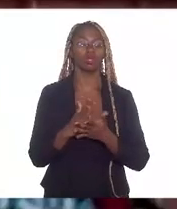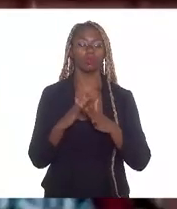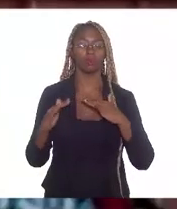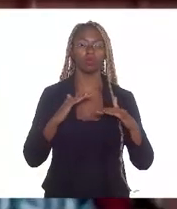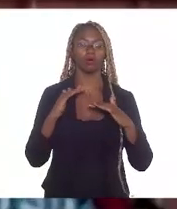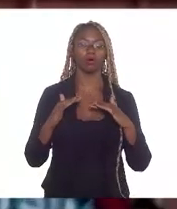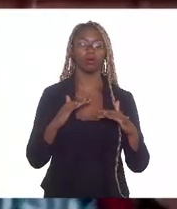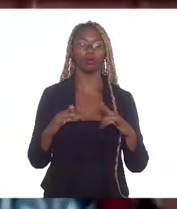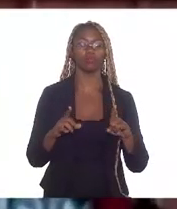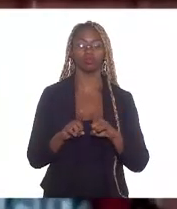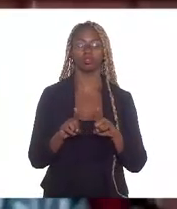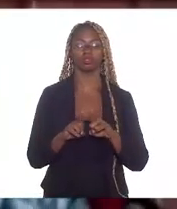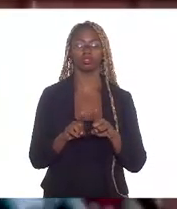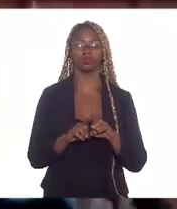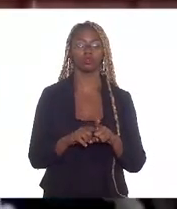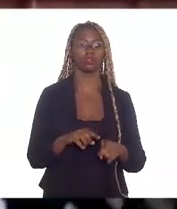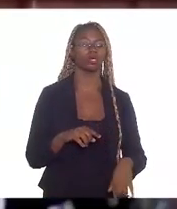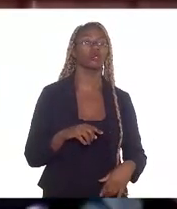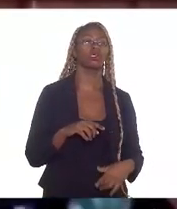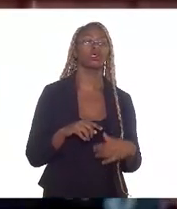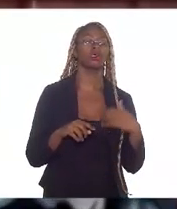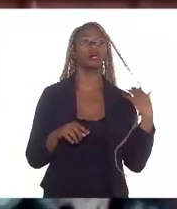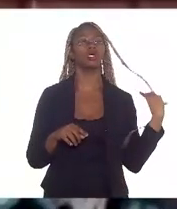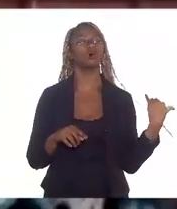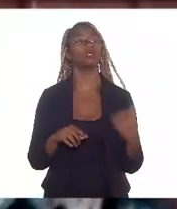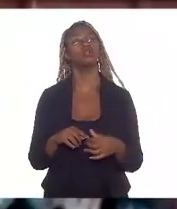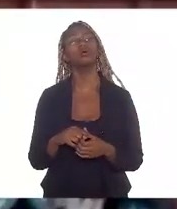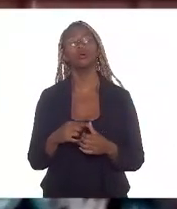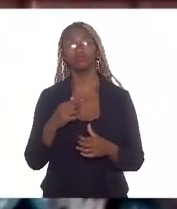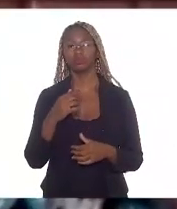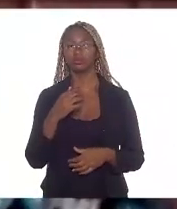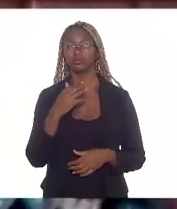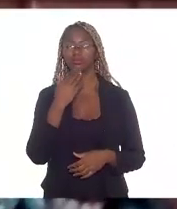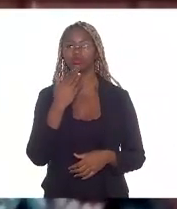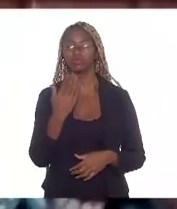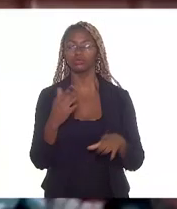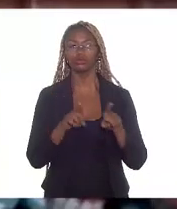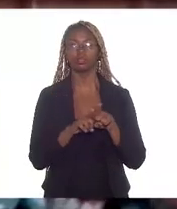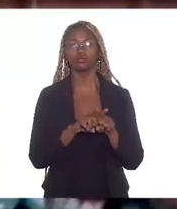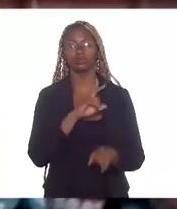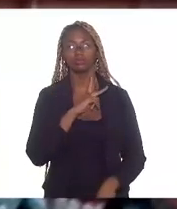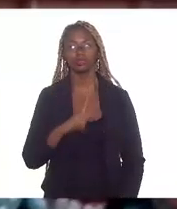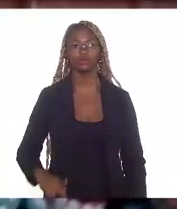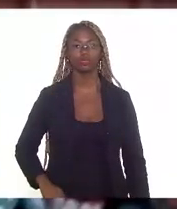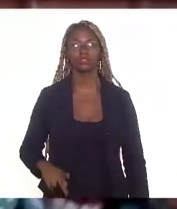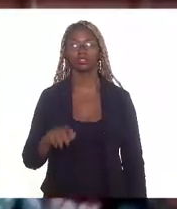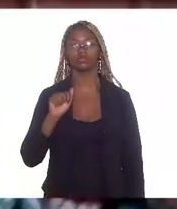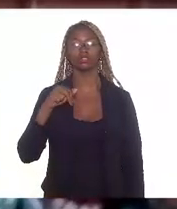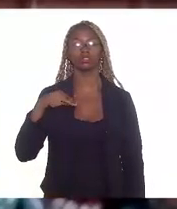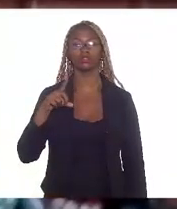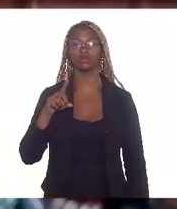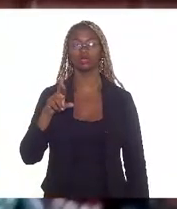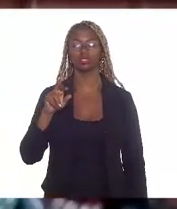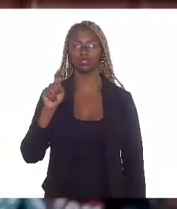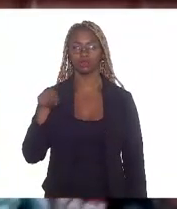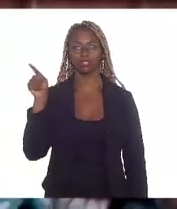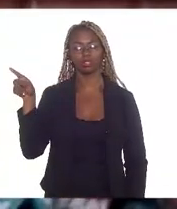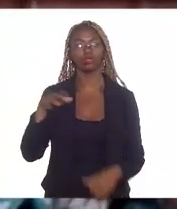inclusive com a CAL, o IAB, e a gente solicitou, inclusive, ao presidente André Siciliano que conversasse com o deputado